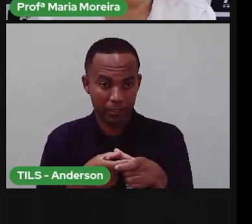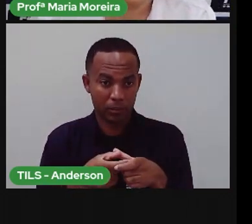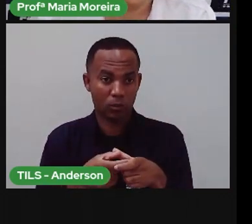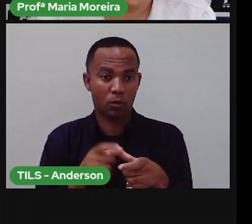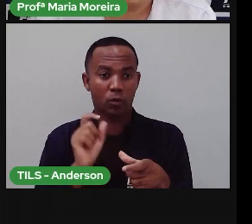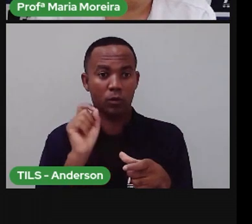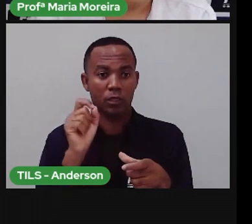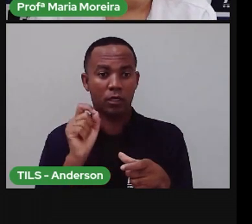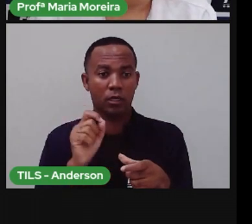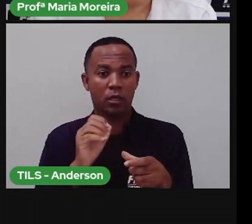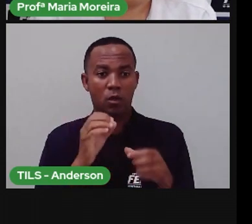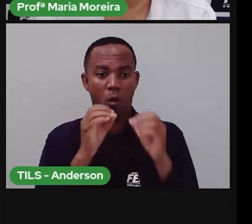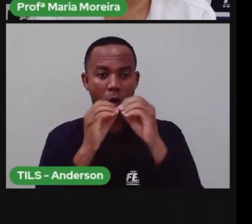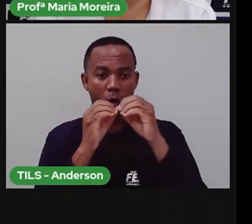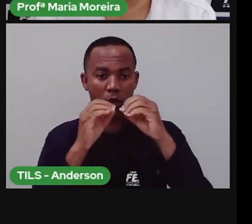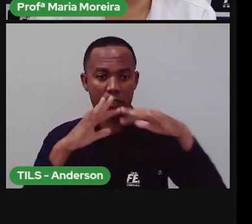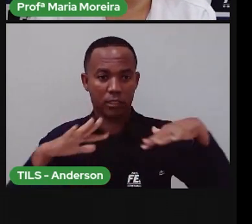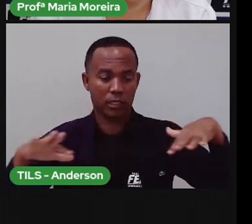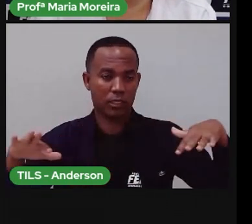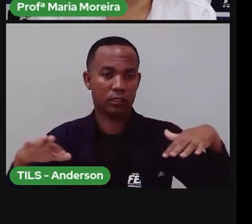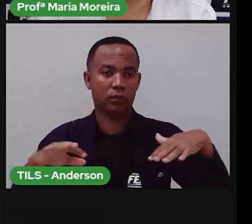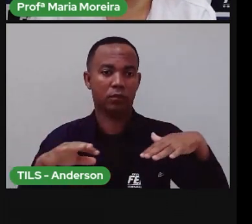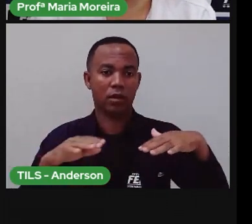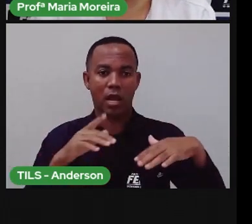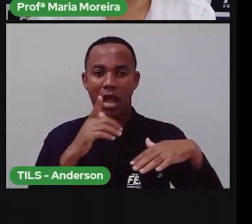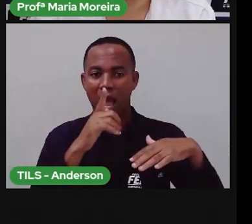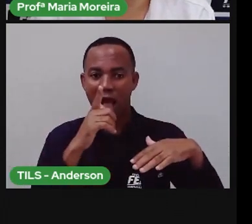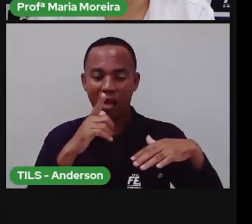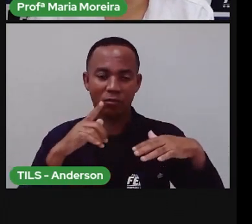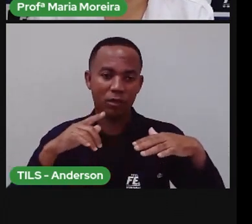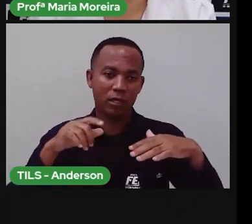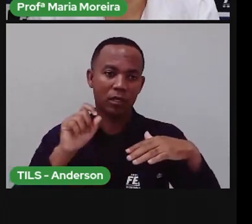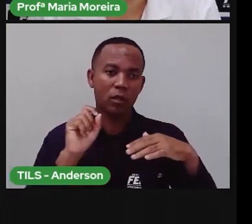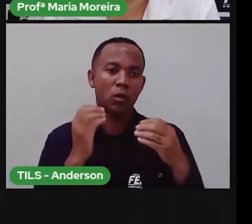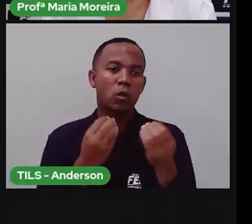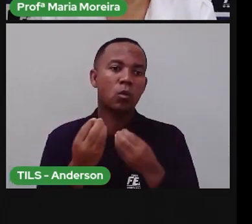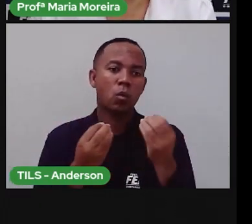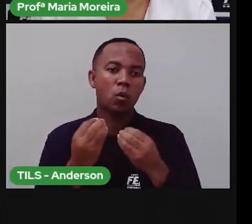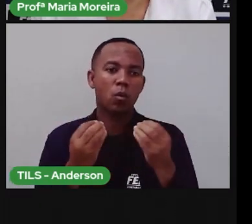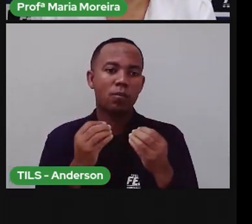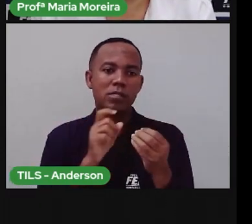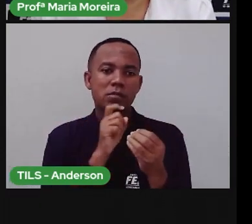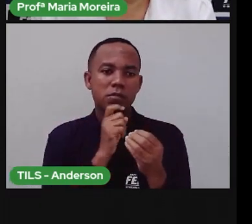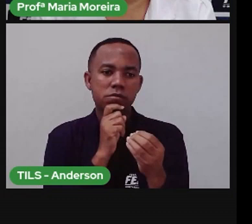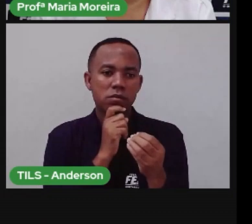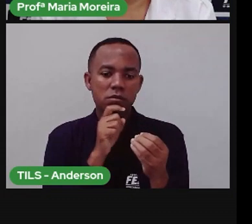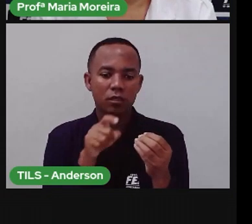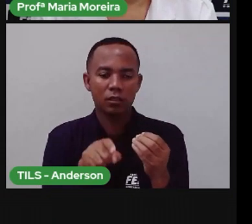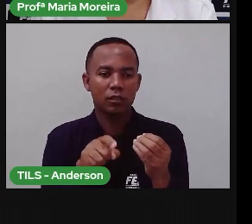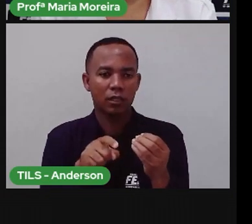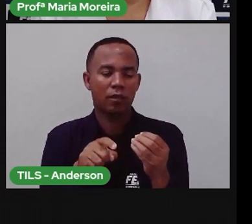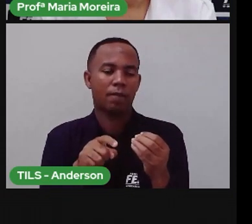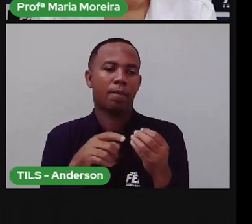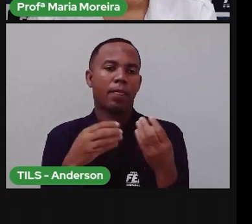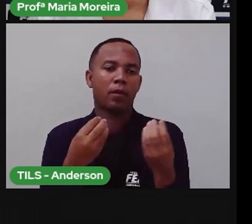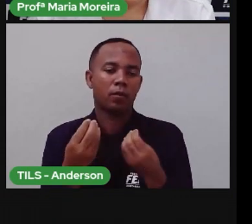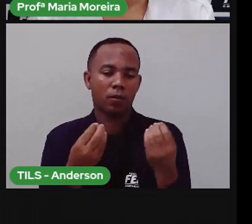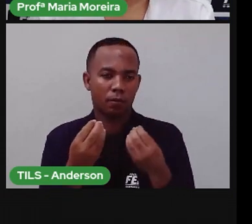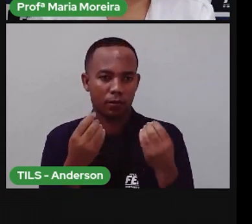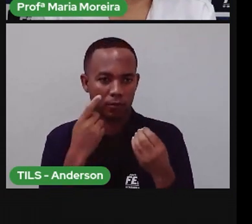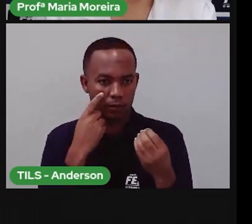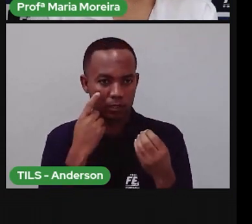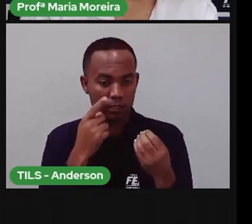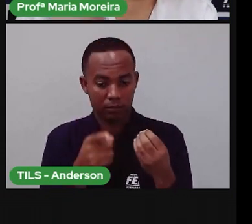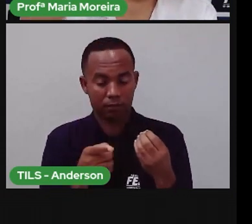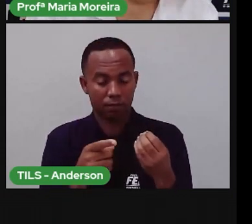dos oceanos. Parte de suas águas, na verdade, permanece congelado no período do inverno. E lá,